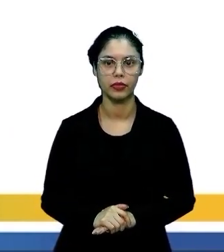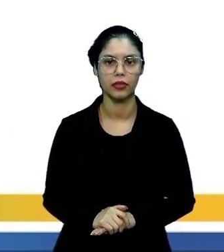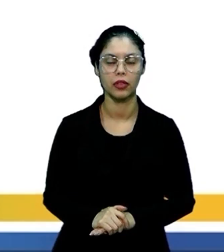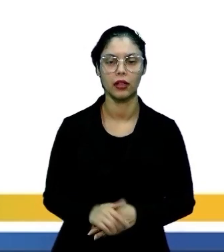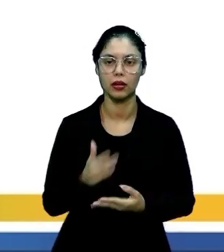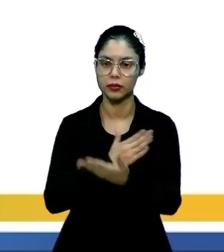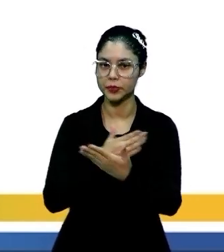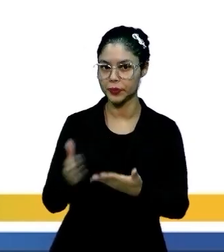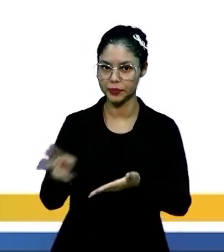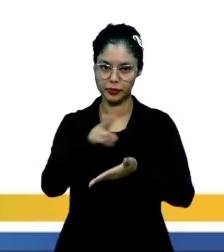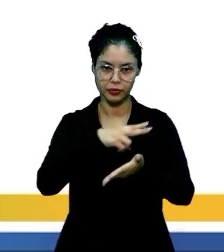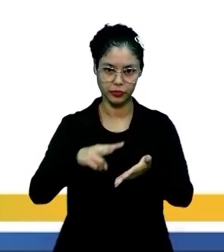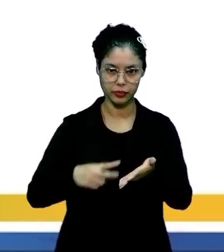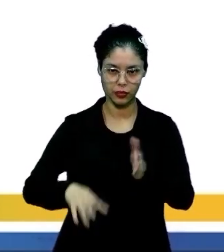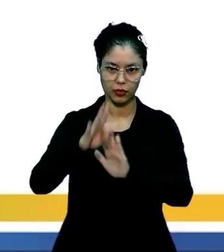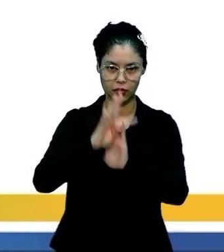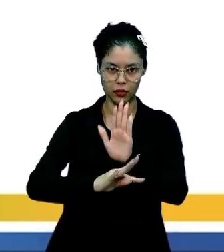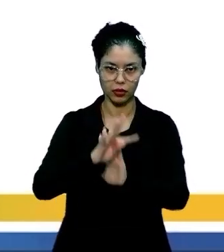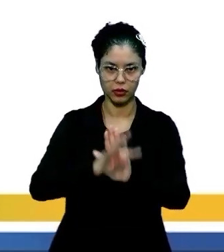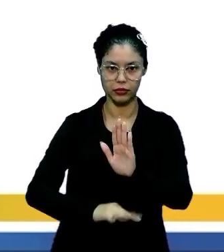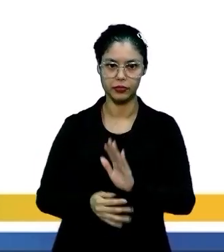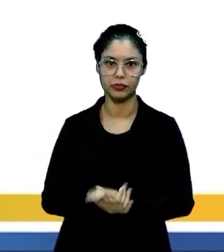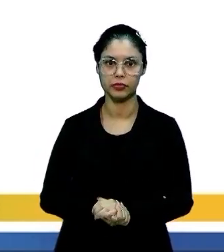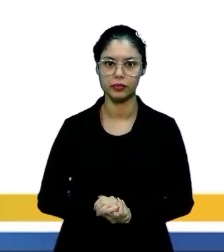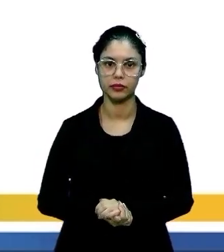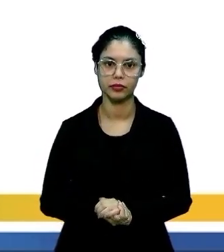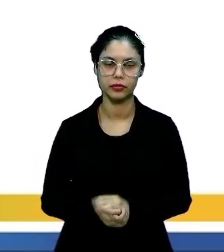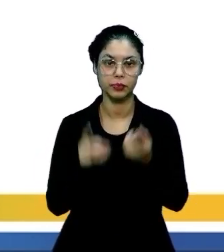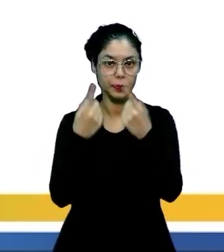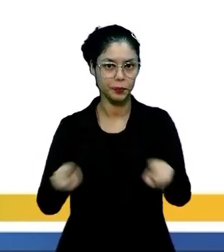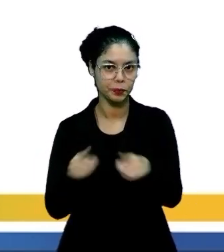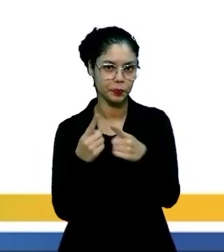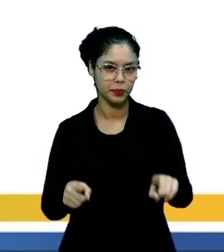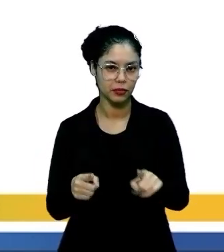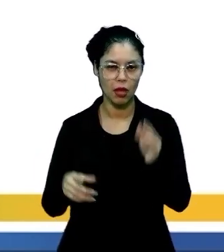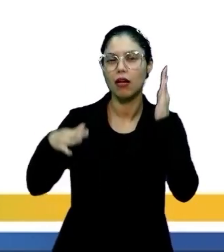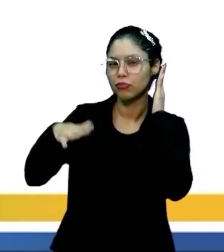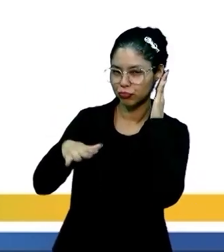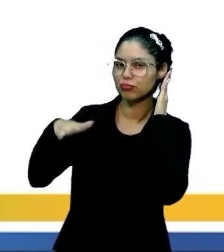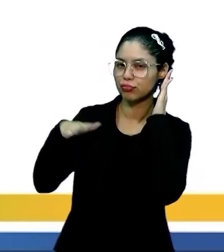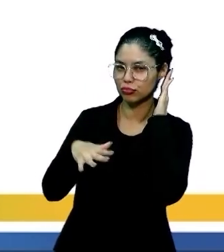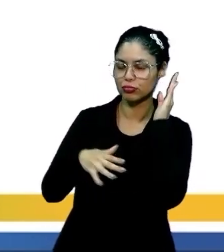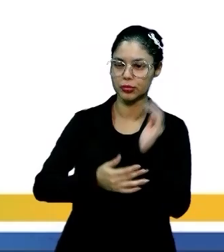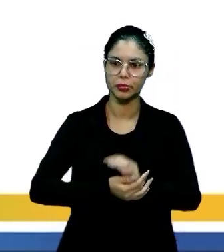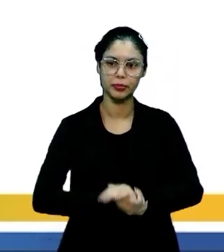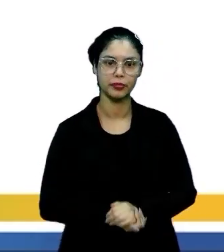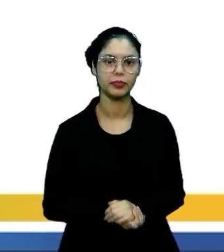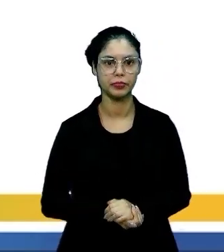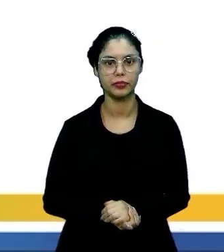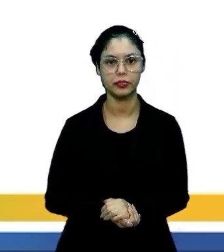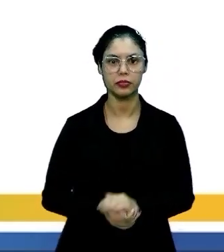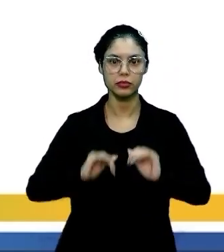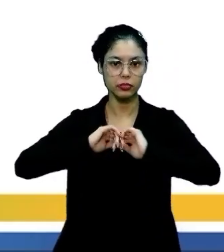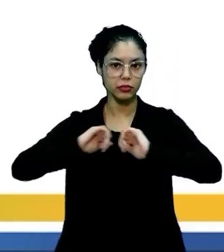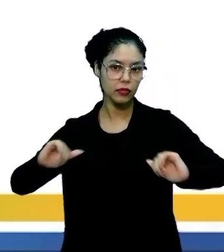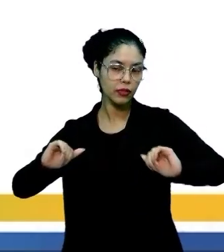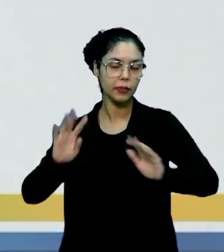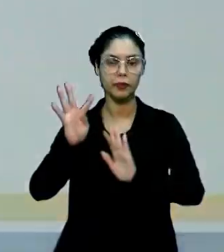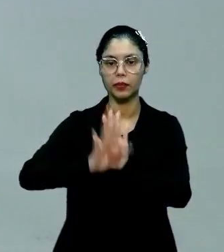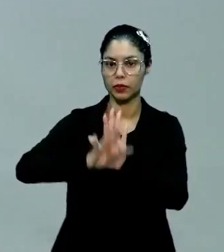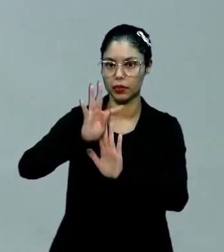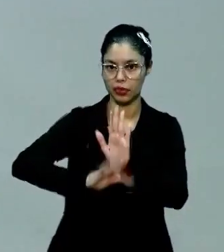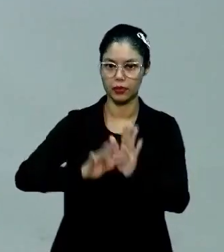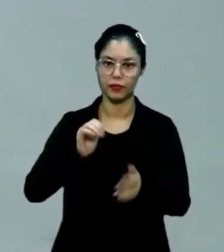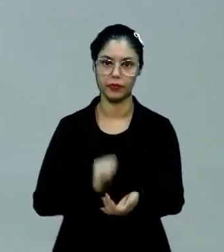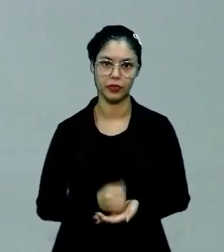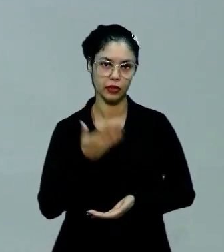Vamos começar lendo o texto Hip Hop Music. Acompanhem aí. Eu fiz a separação dos textos,